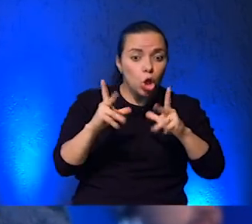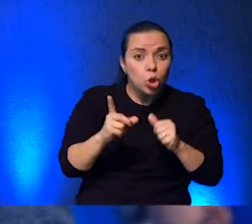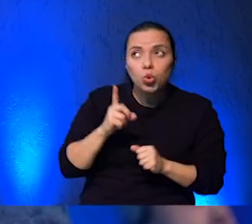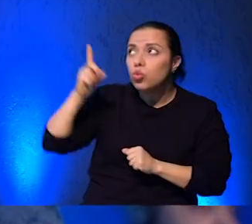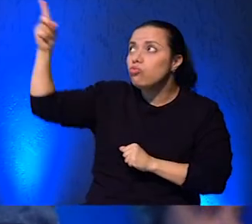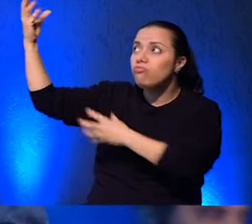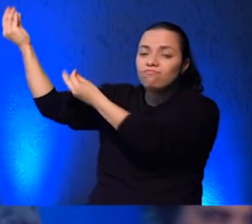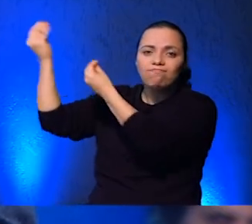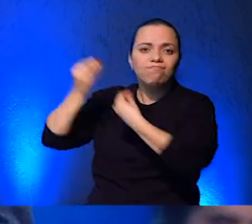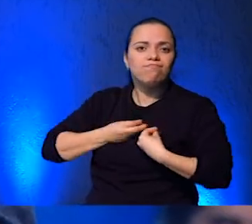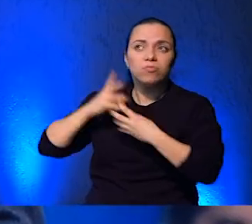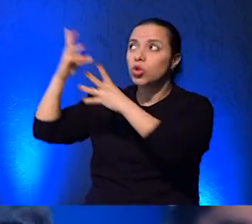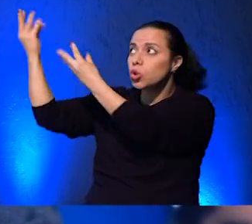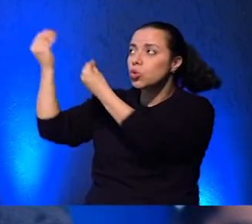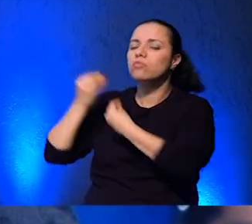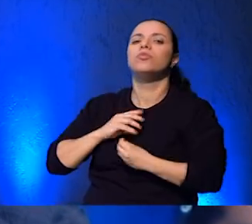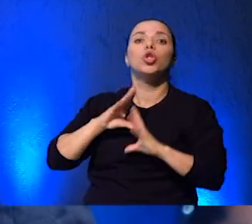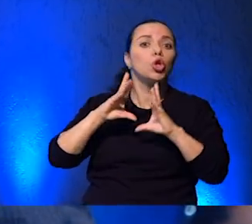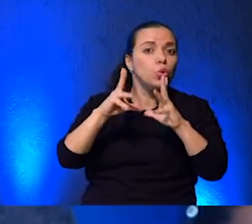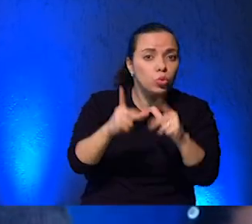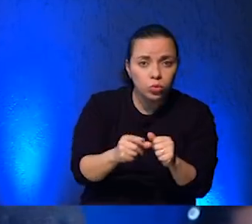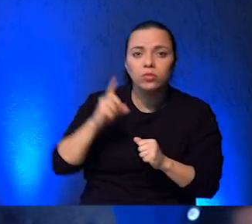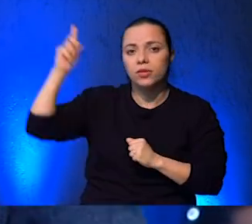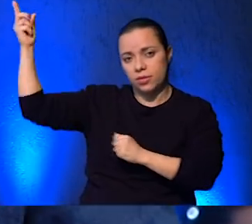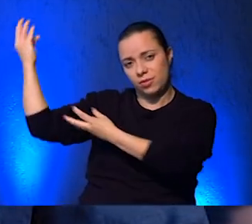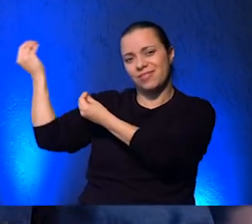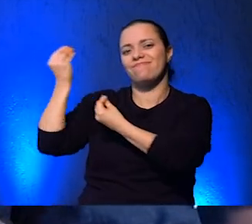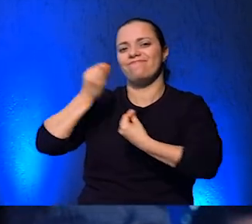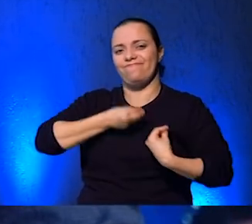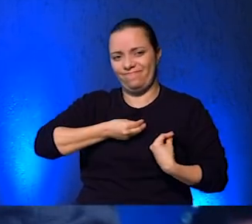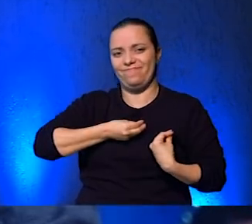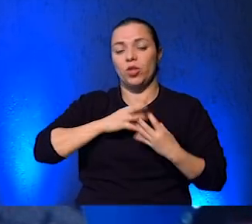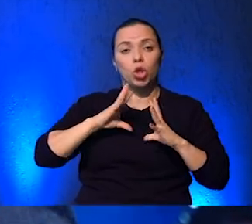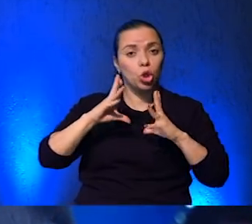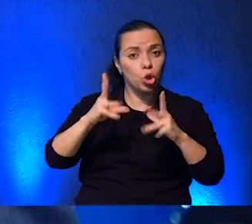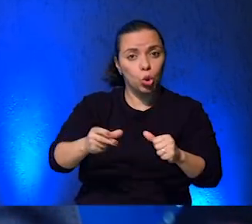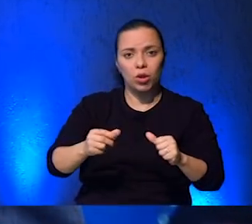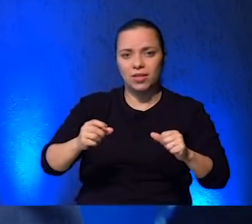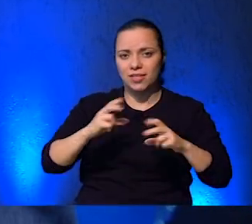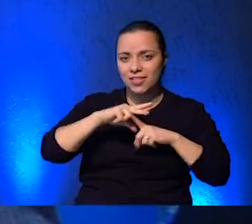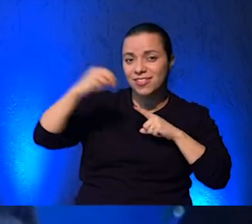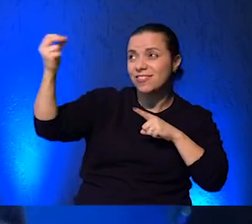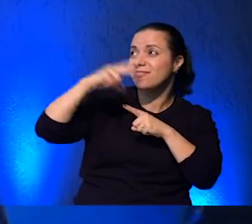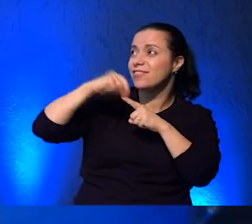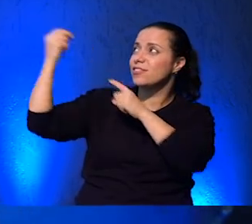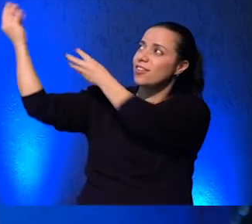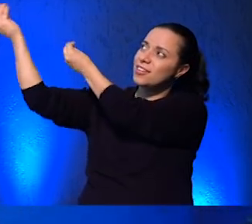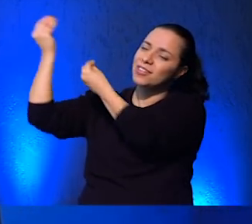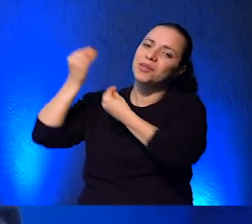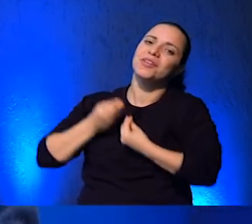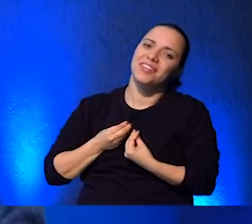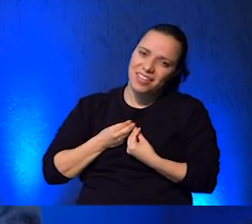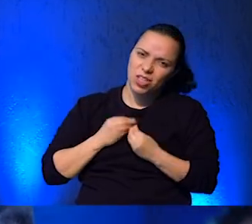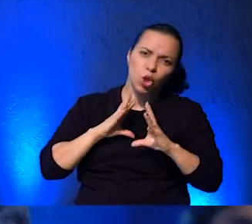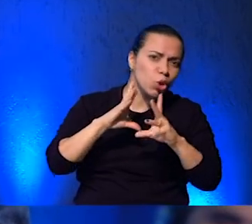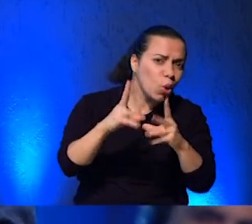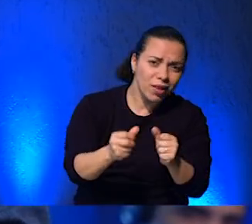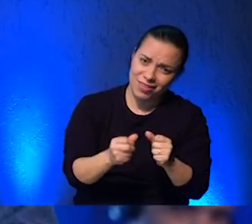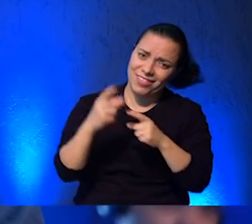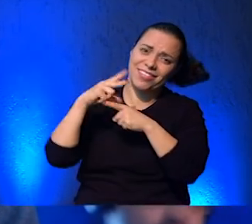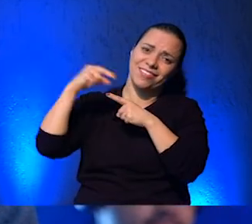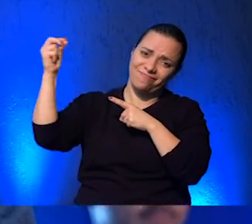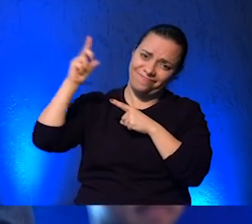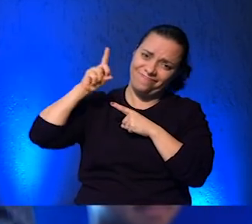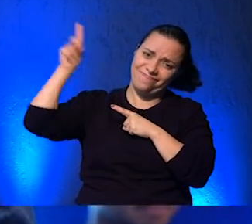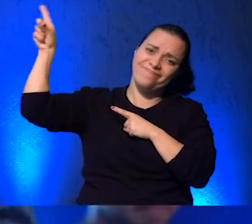vem lá do alto descendo do pai das luzes em quem não há mudança nem sombra de variação todas as vitórias vem de deus bom